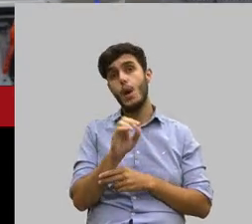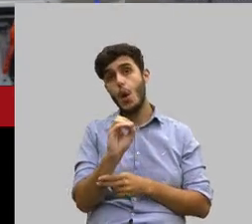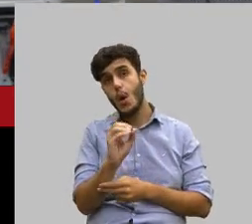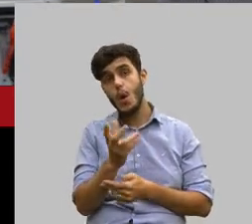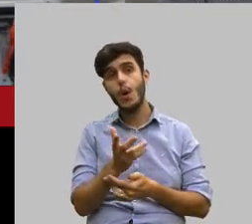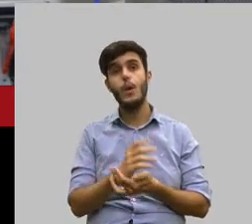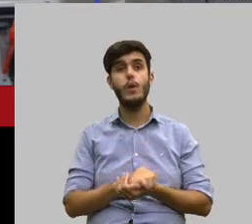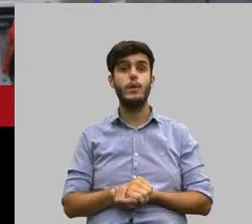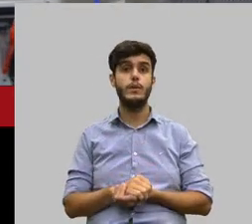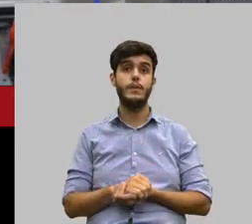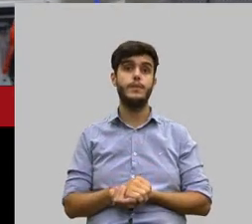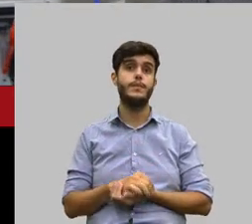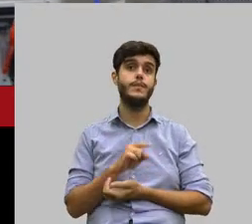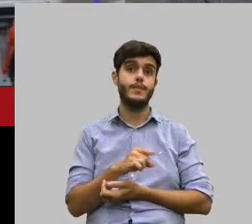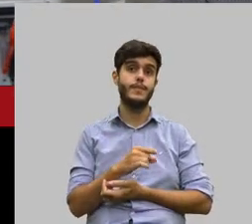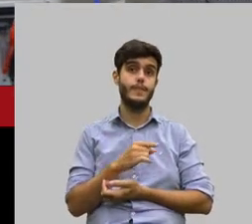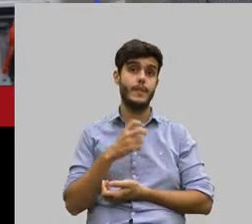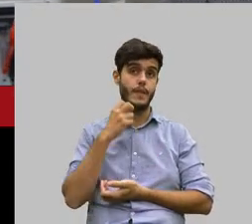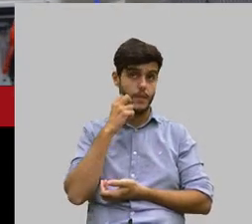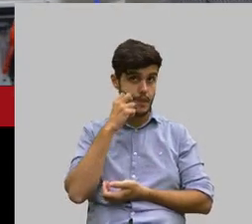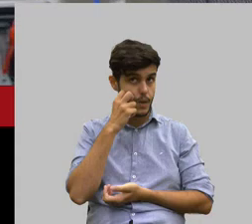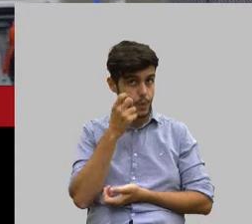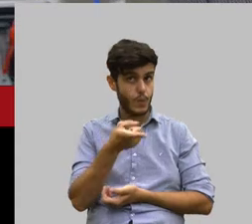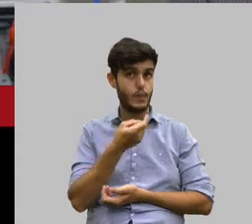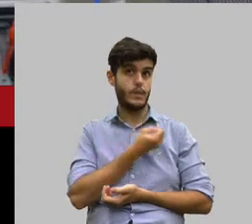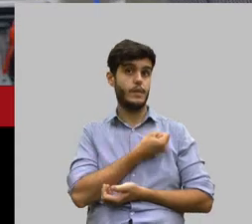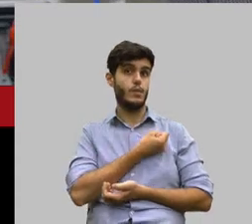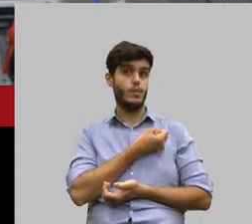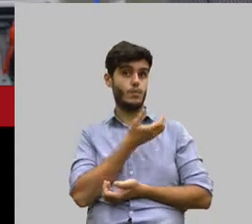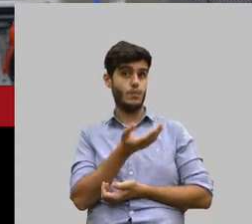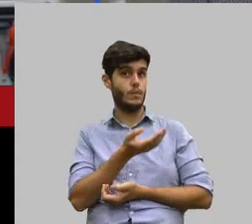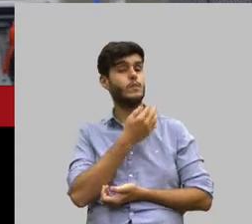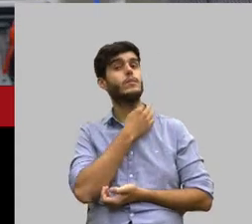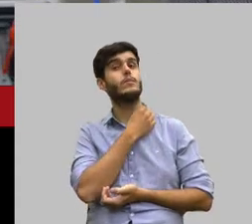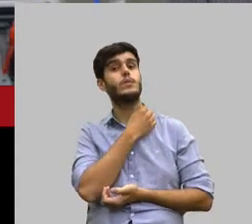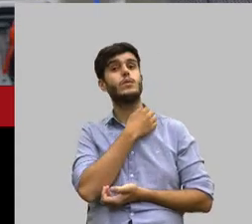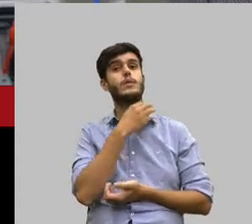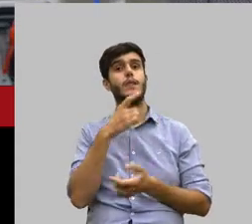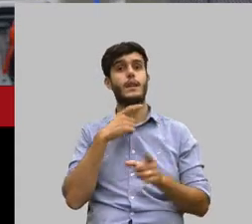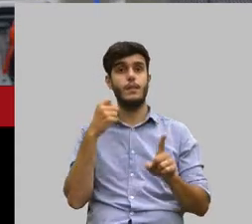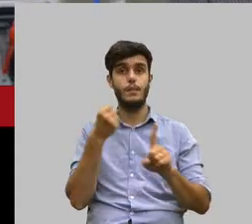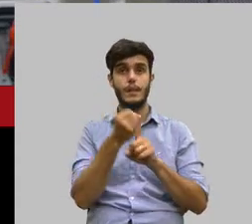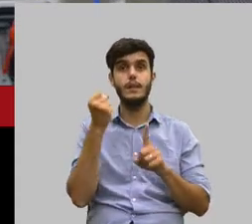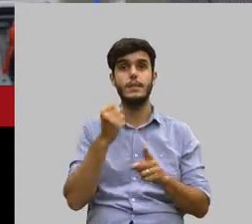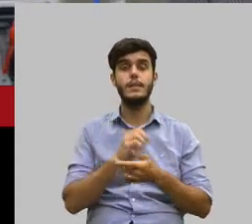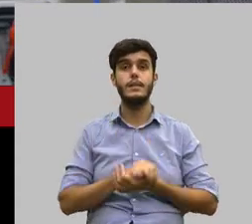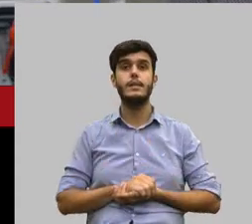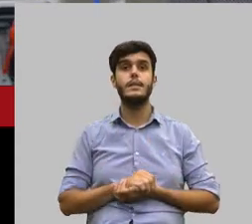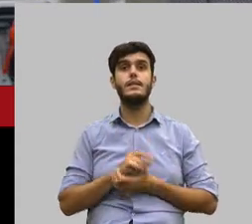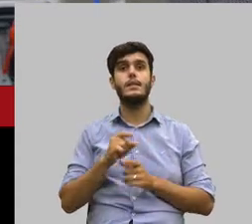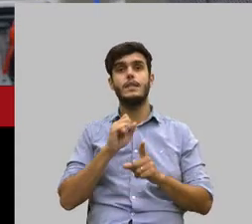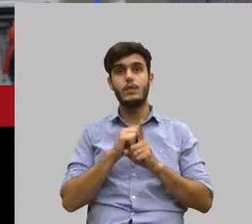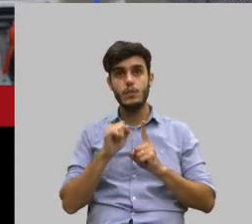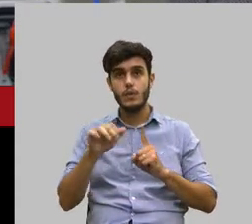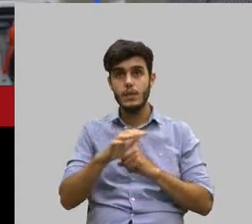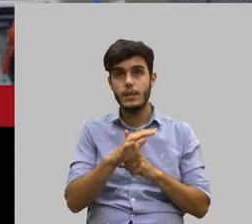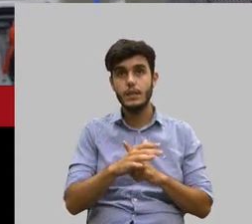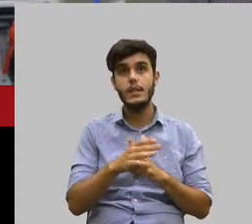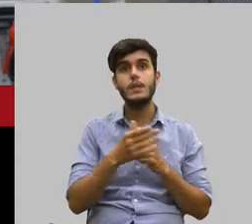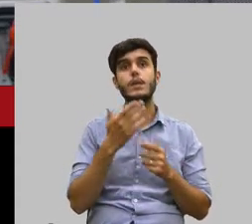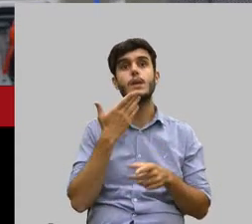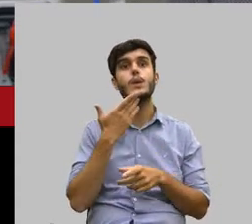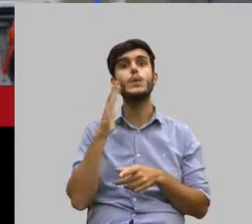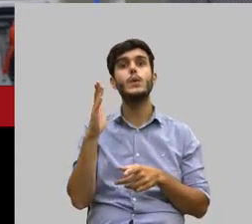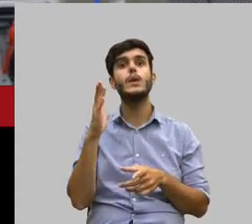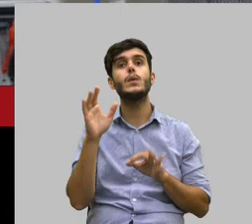ranking vergonhoso que tem um impacto né em toda a sociedade e Qual é o